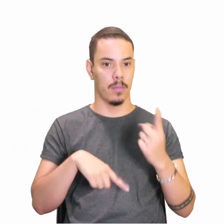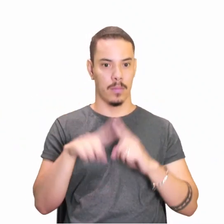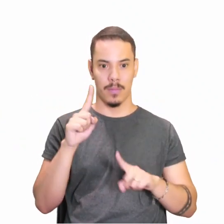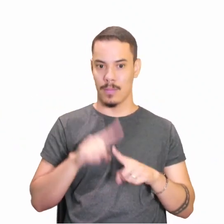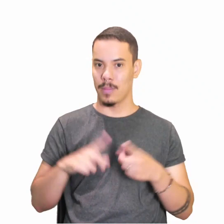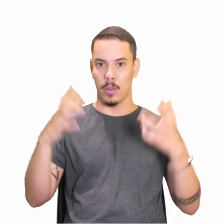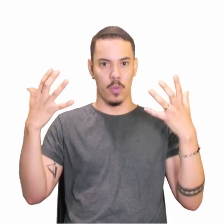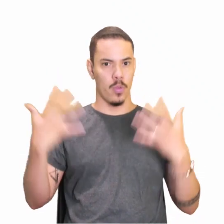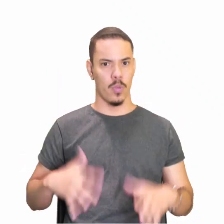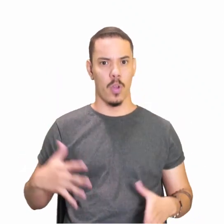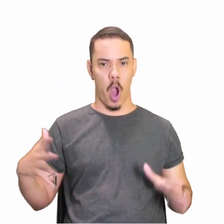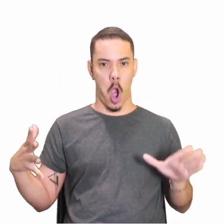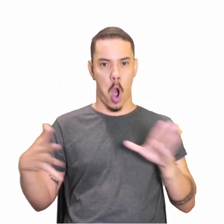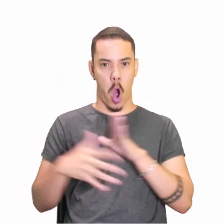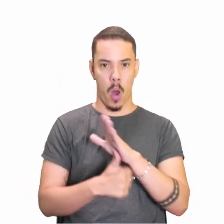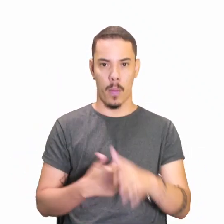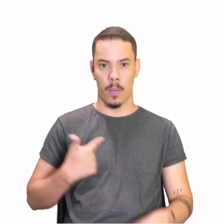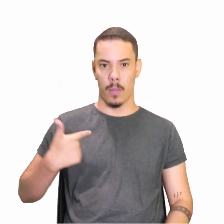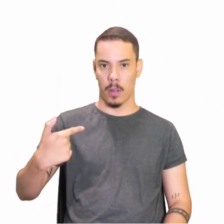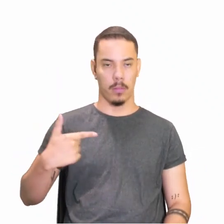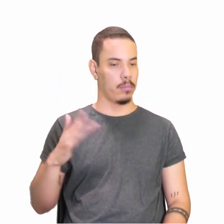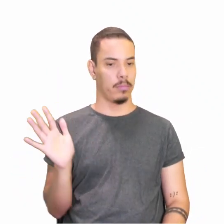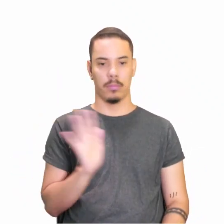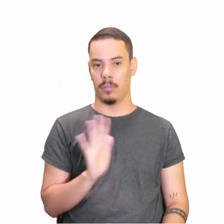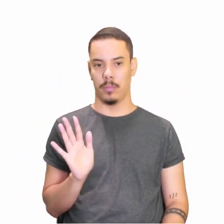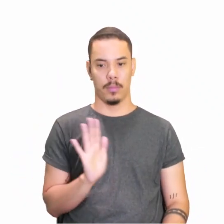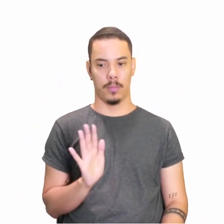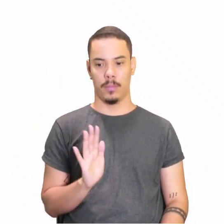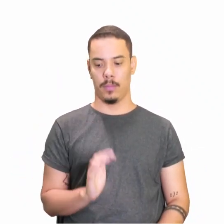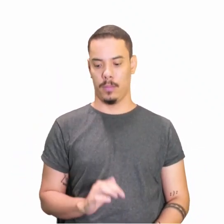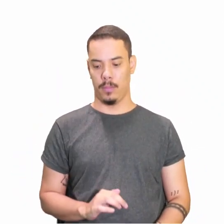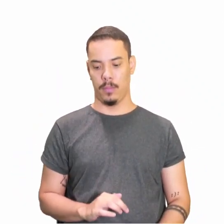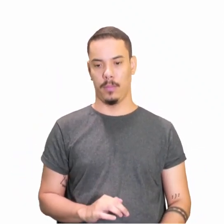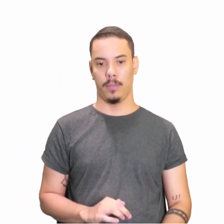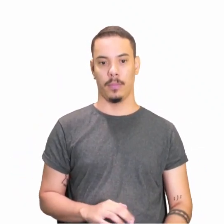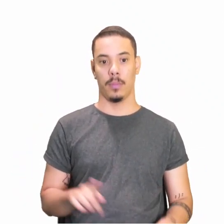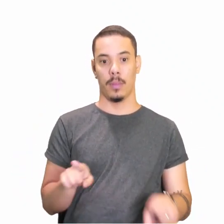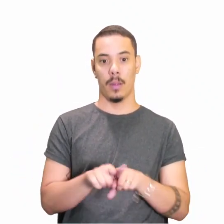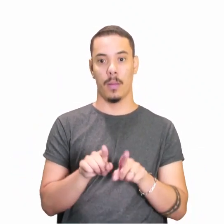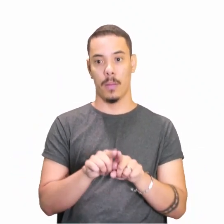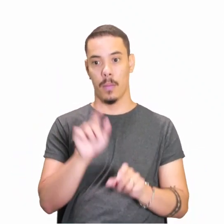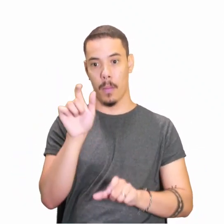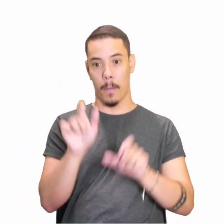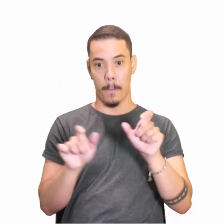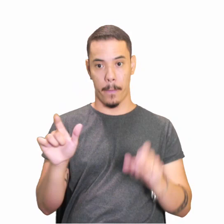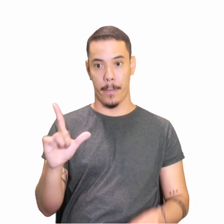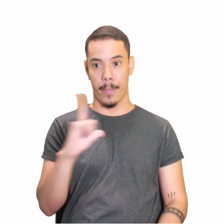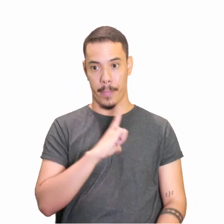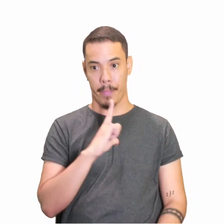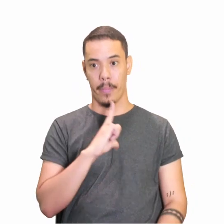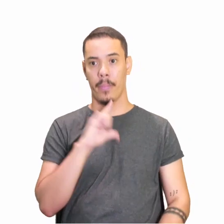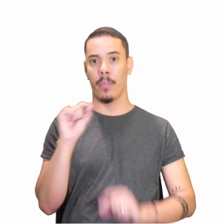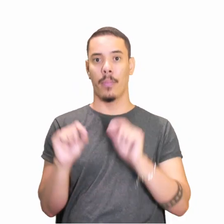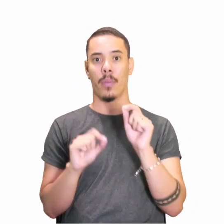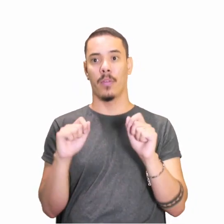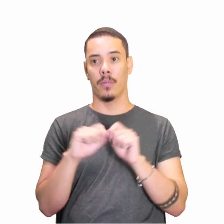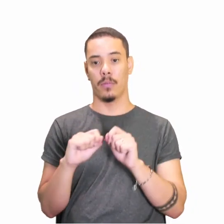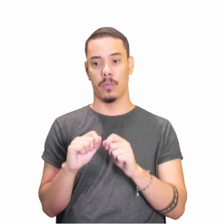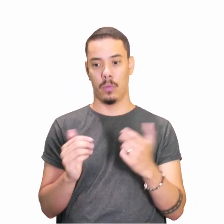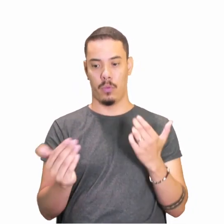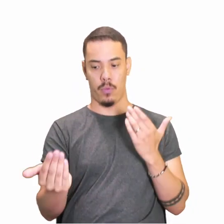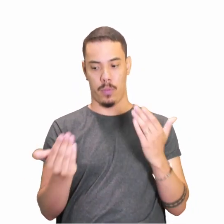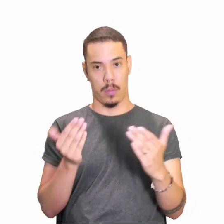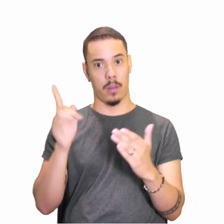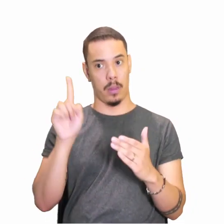esse progresso não, para roubar, para assaltar o pouco que tem. O que ele está fazendo essa comparação? Está fazendo